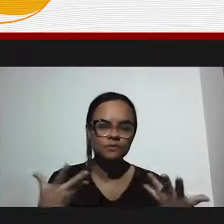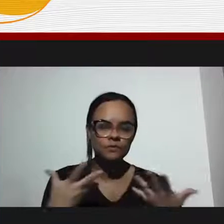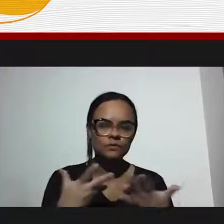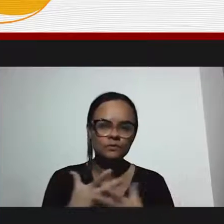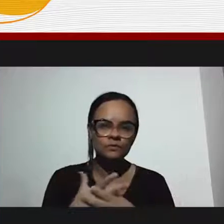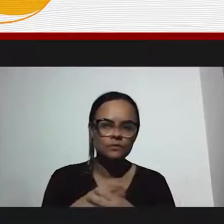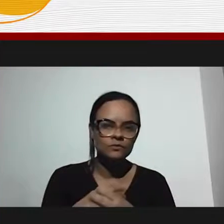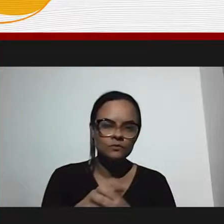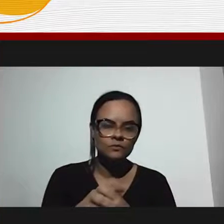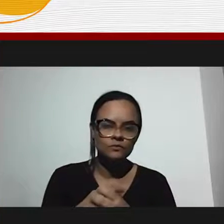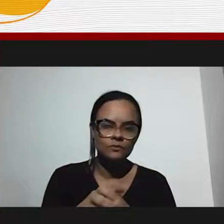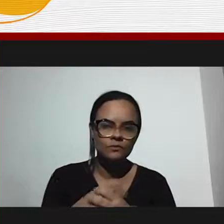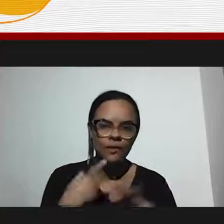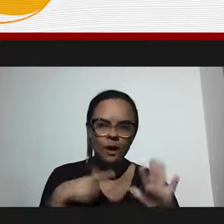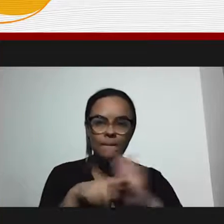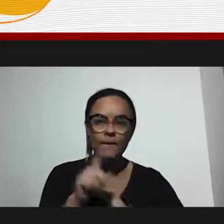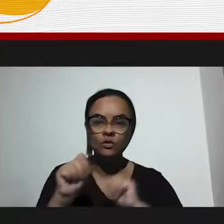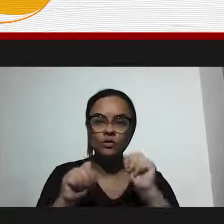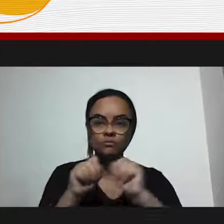E, então, a minha pergunta